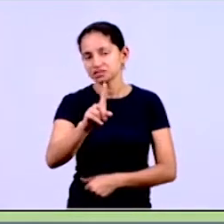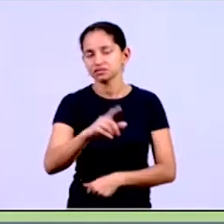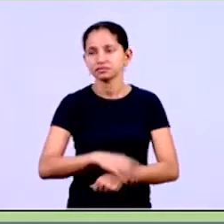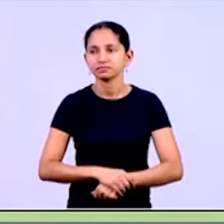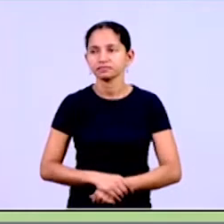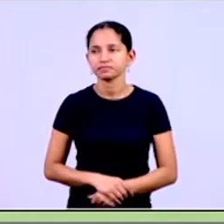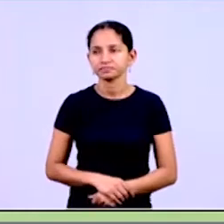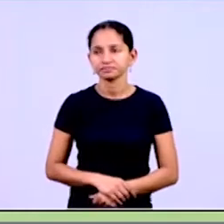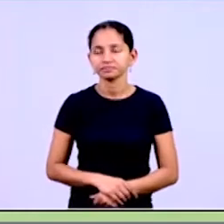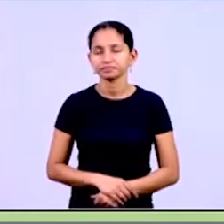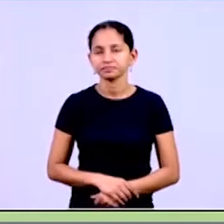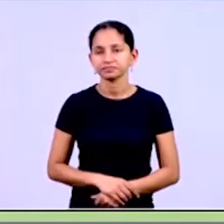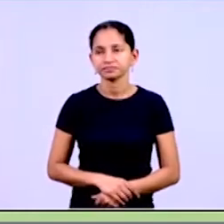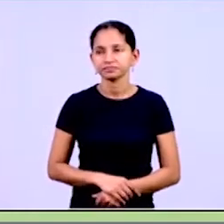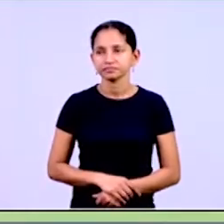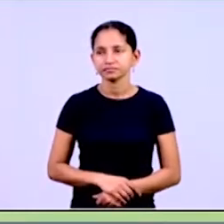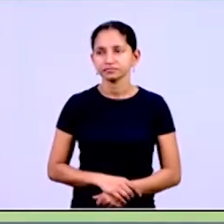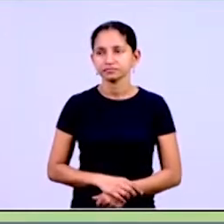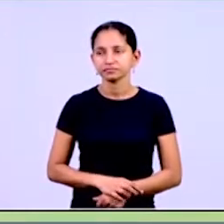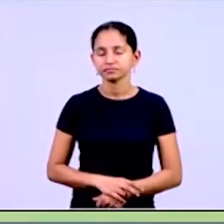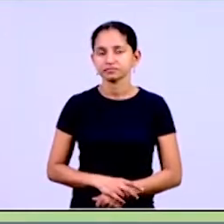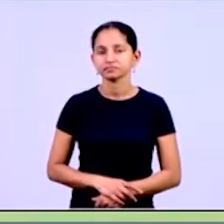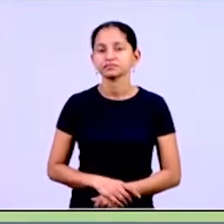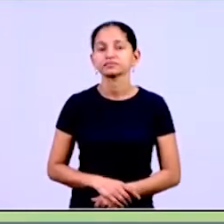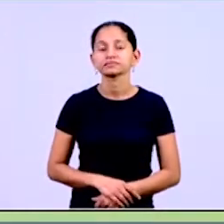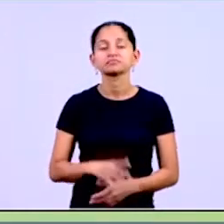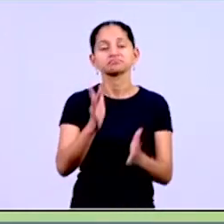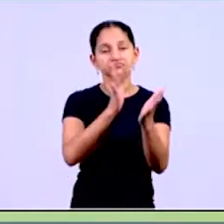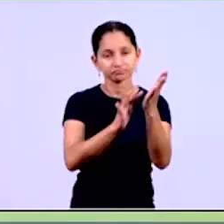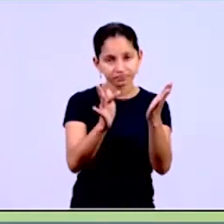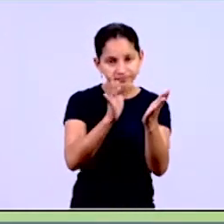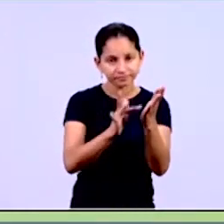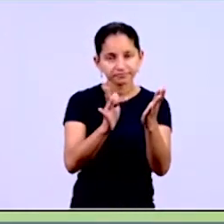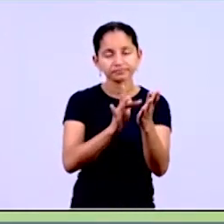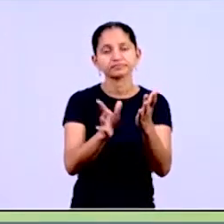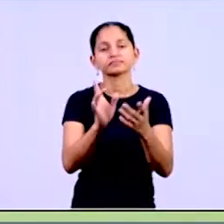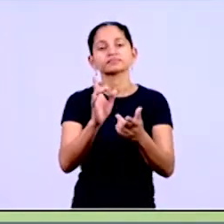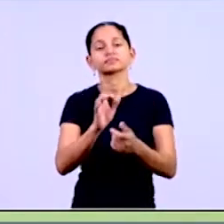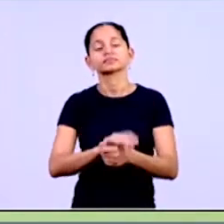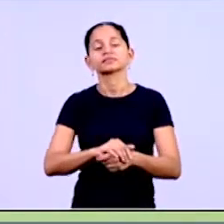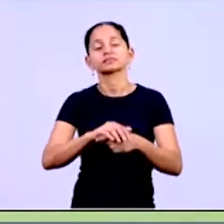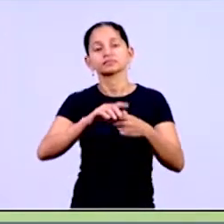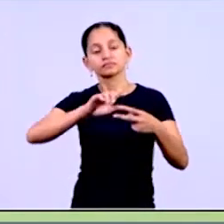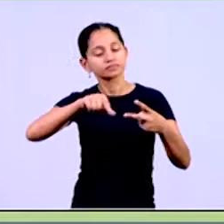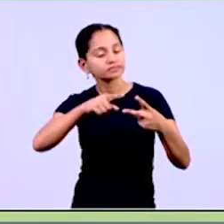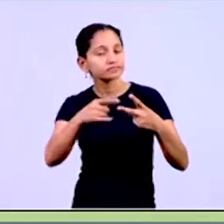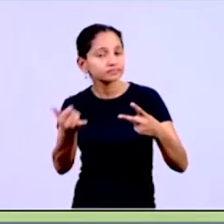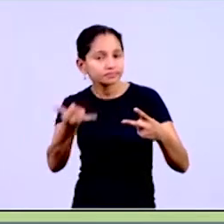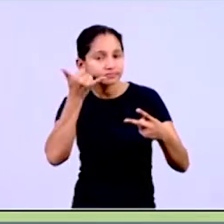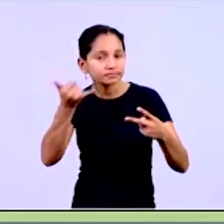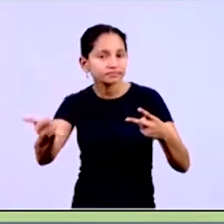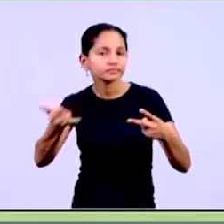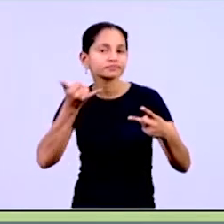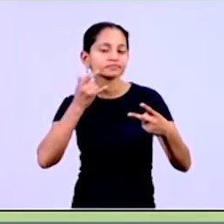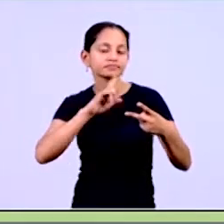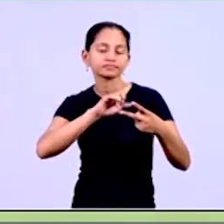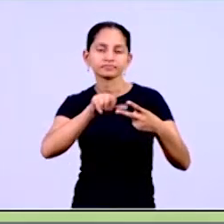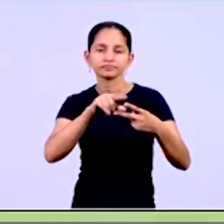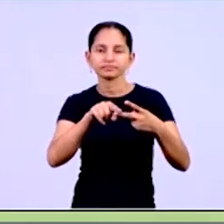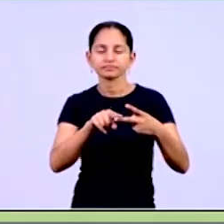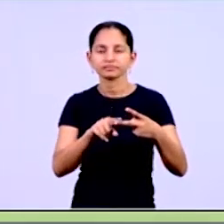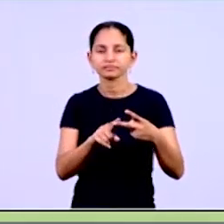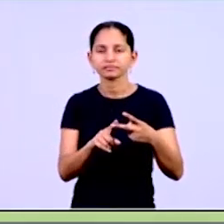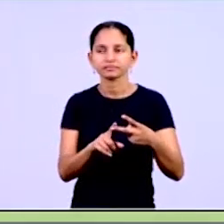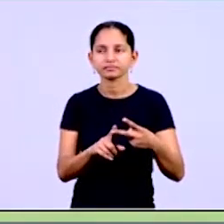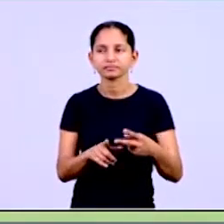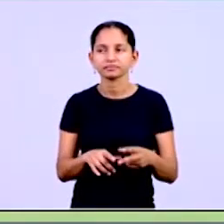Eita, quase escrevi errado. Tablets. Nós temos os smartphones, né?